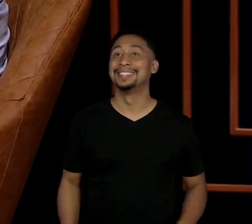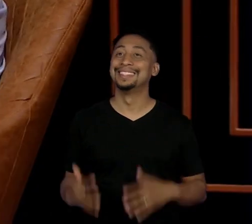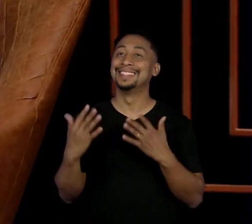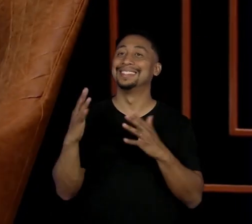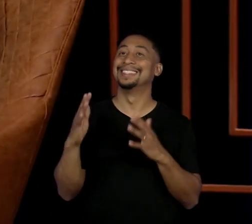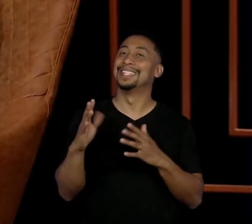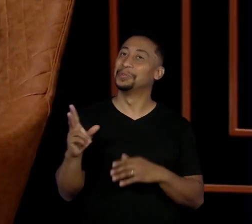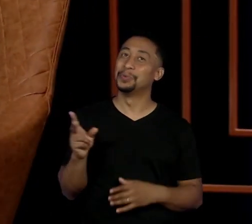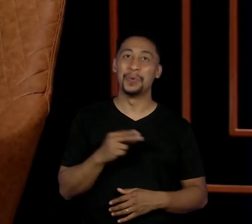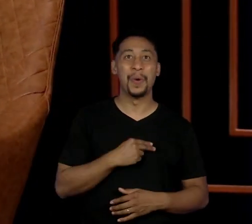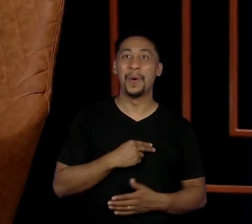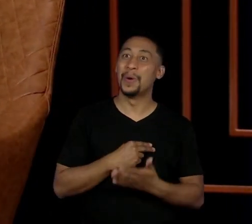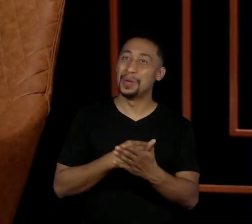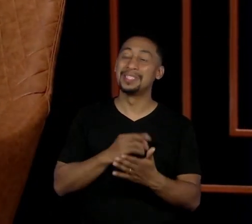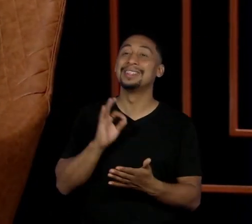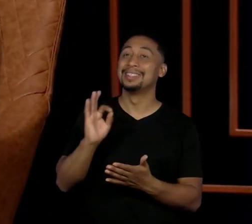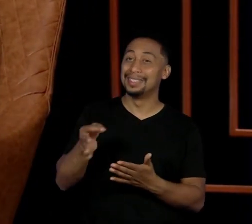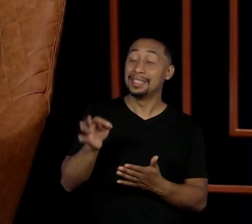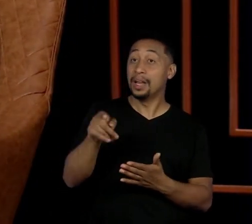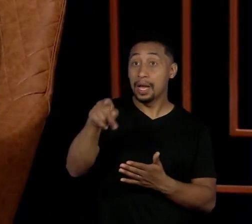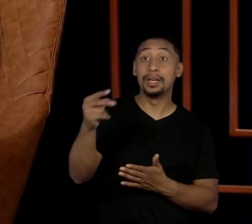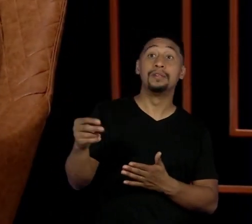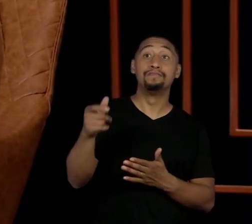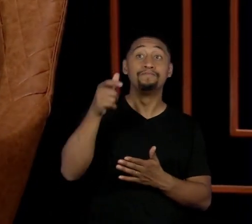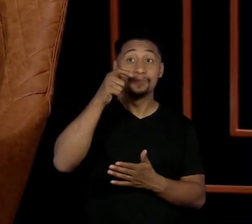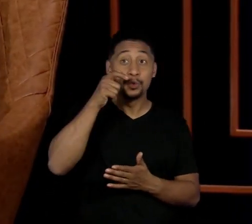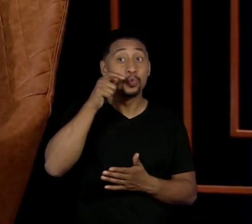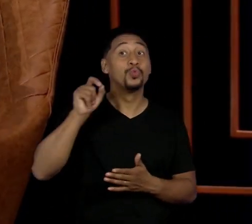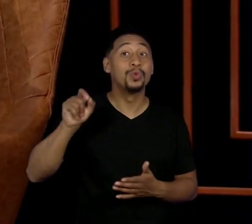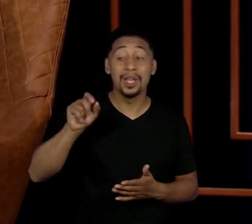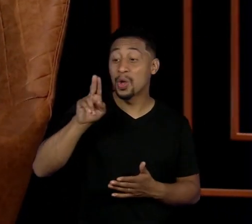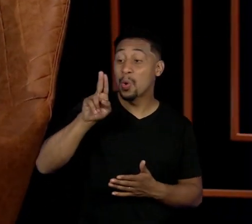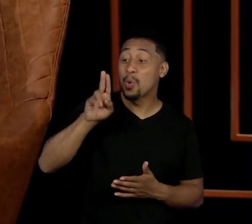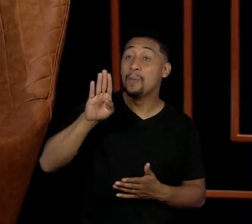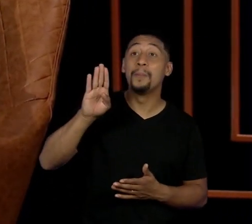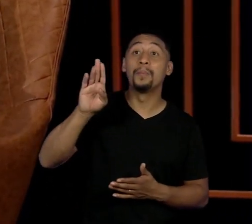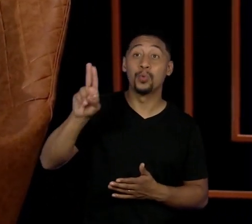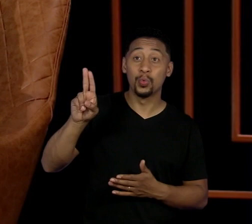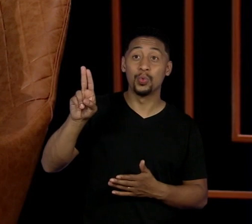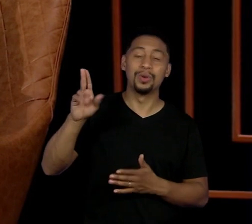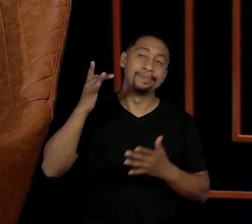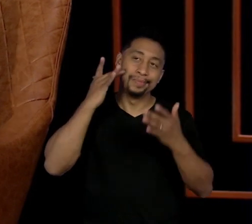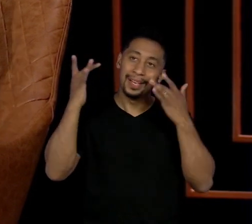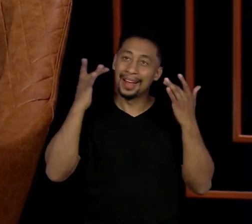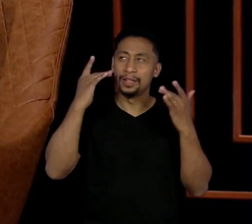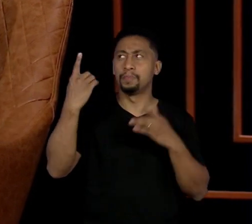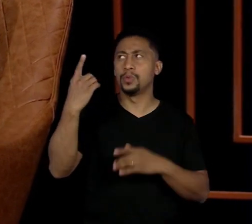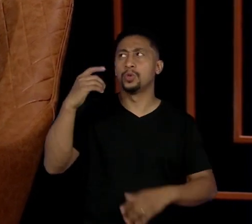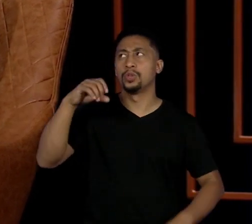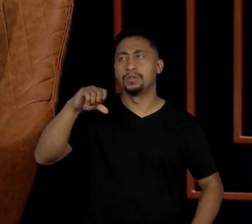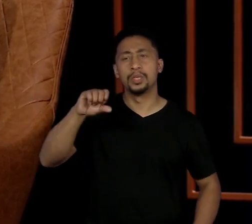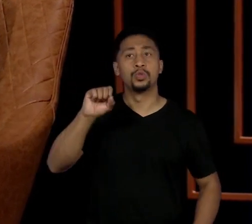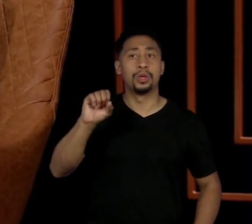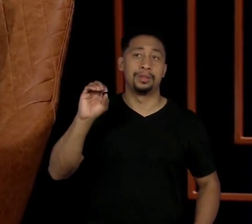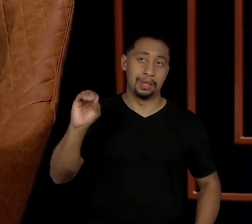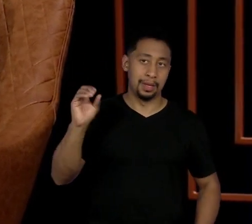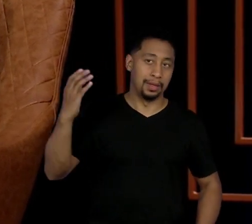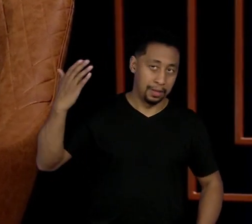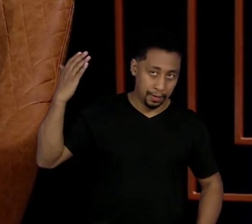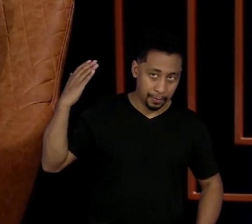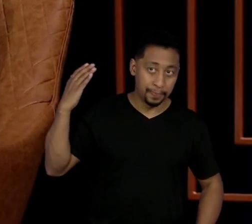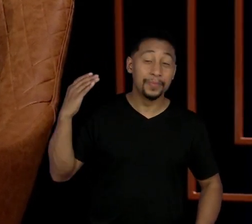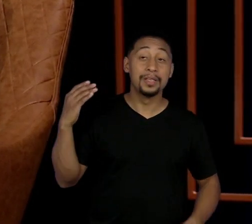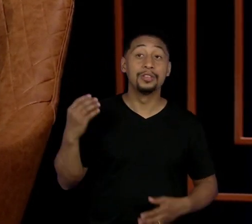Foi justamente no Bu. Isso era anos 80. E aí a gente estava montando o Bu e tinha um poema